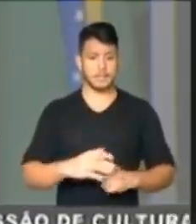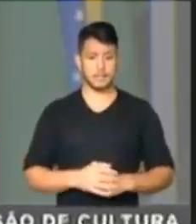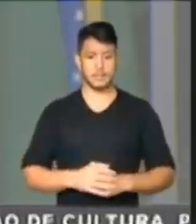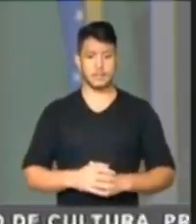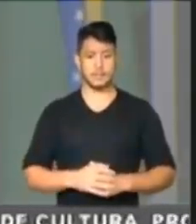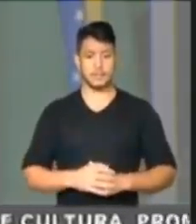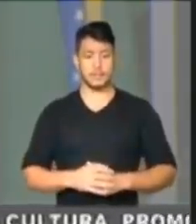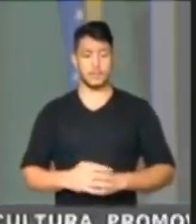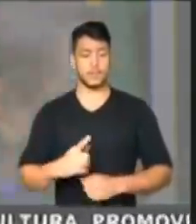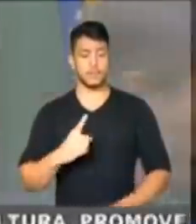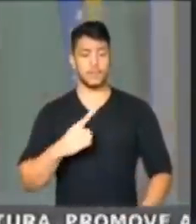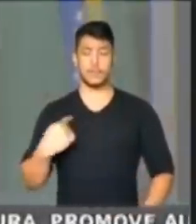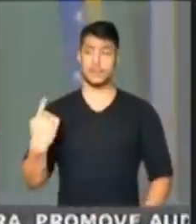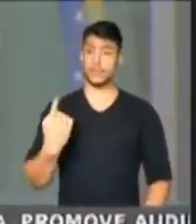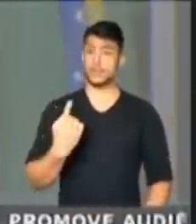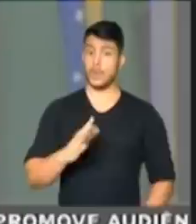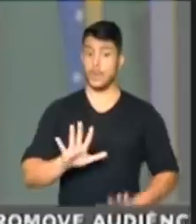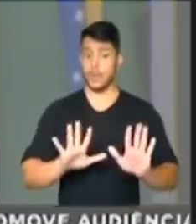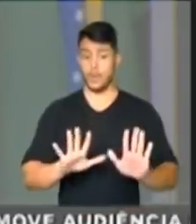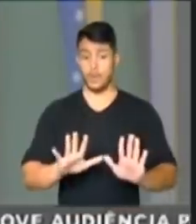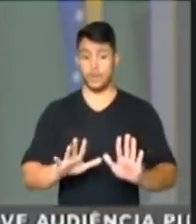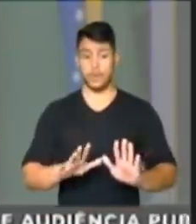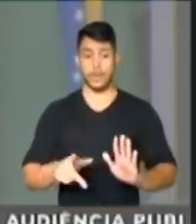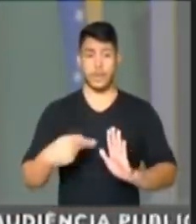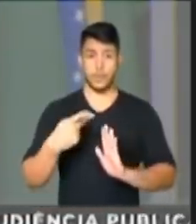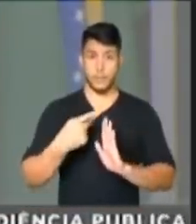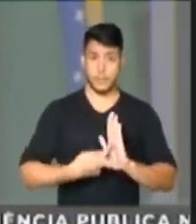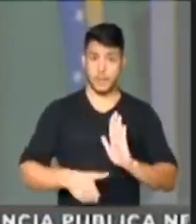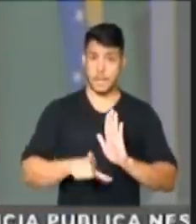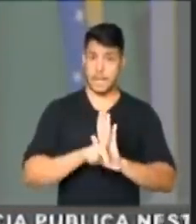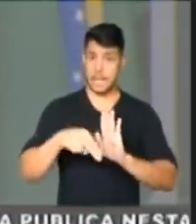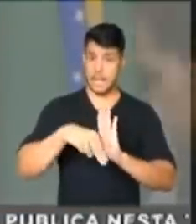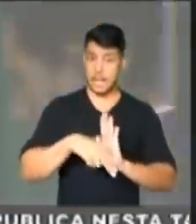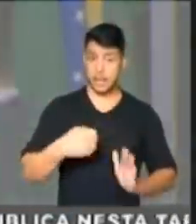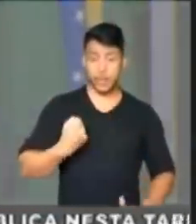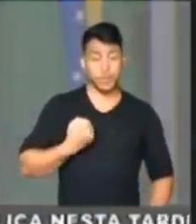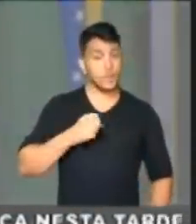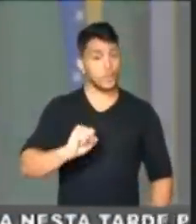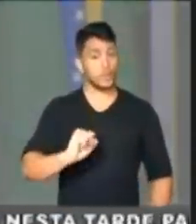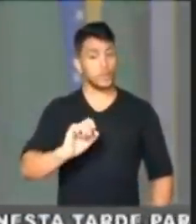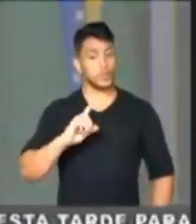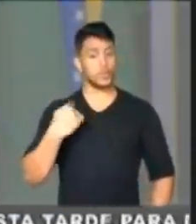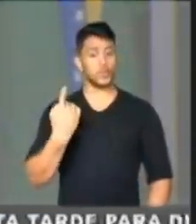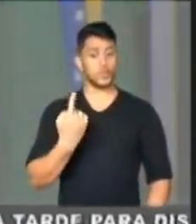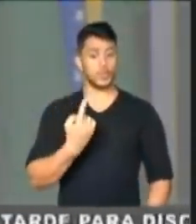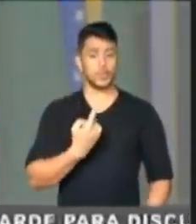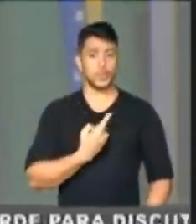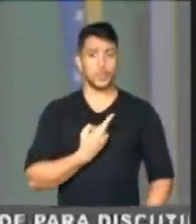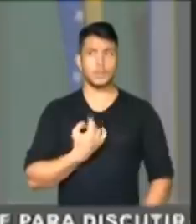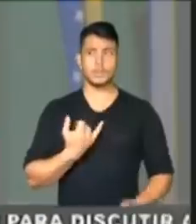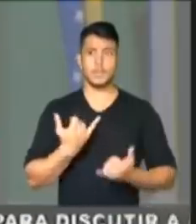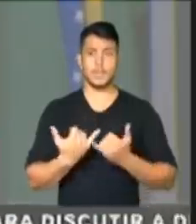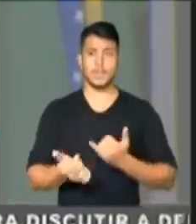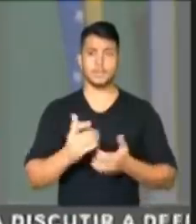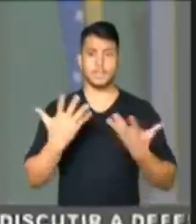estamos chancelando isso, não do PLN 9, do 8. Nós estamos chancelando a